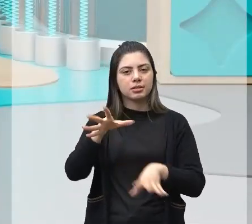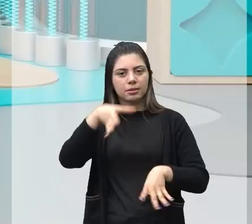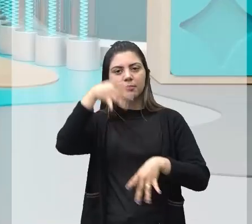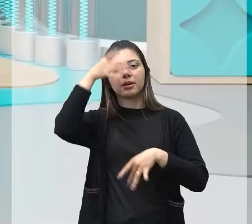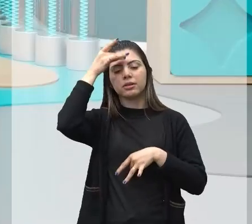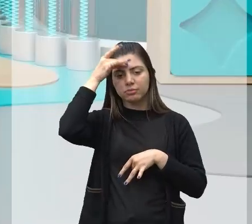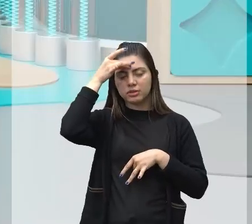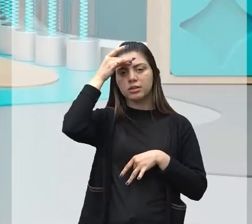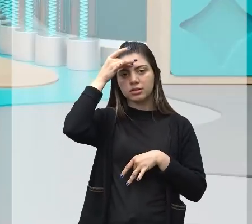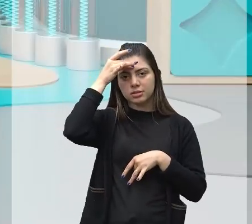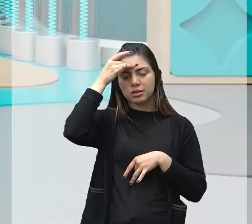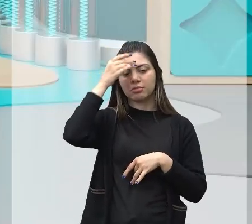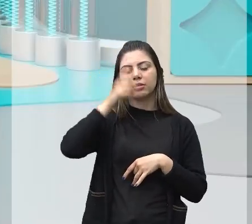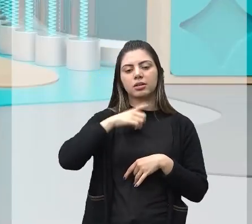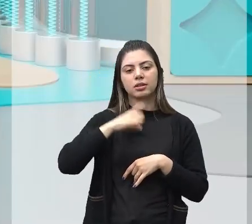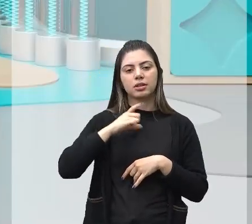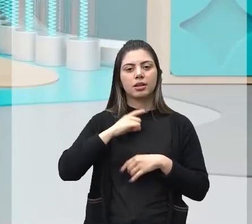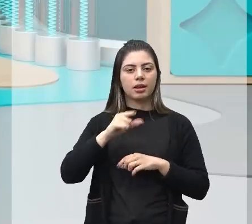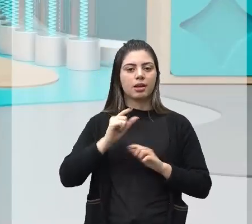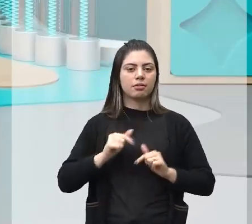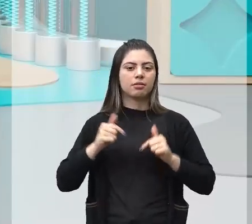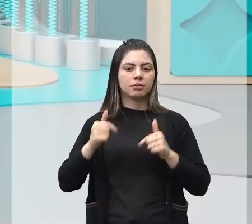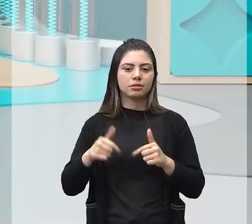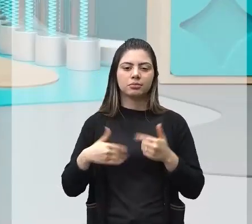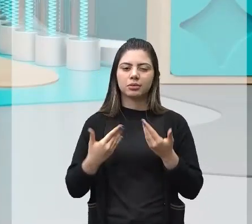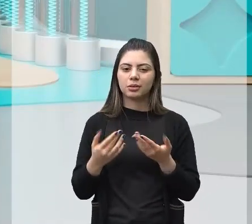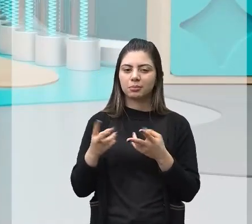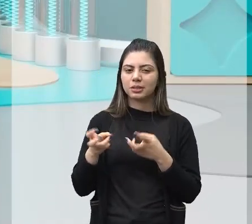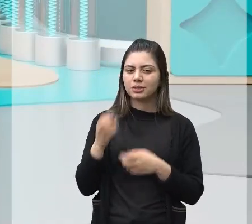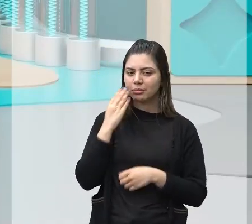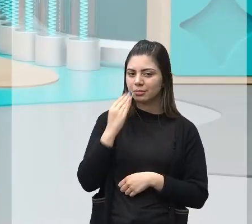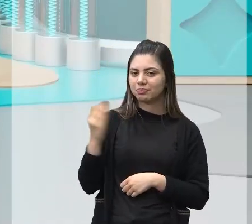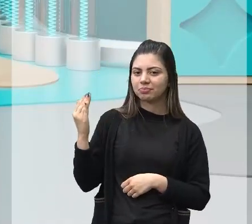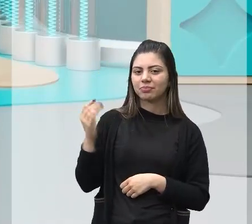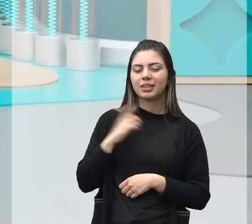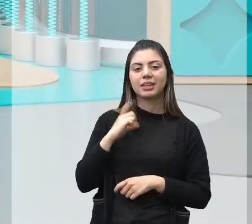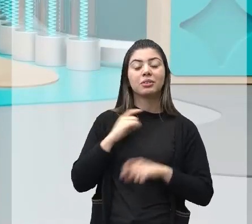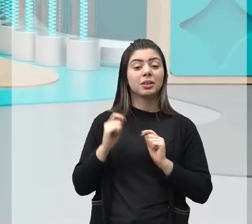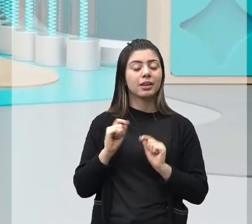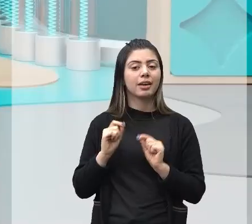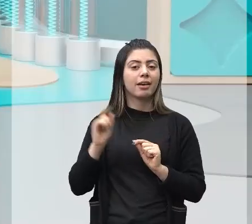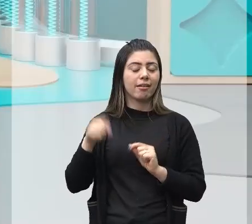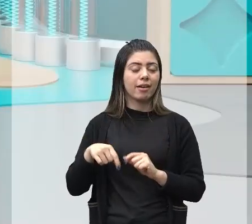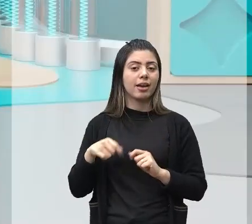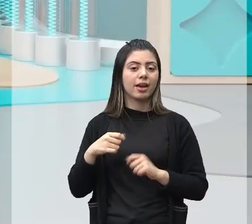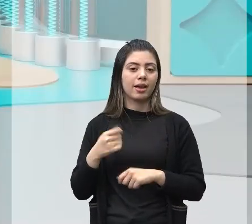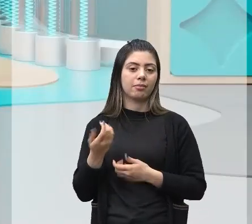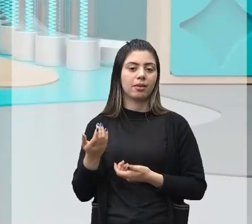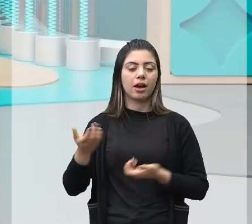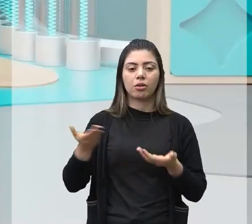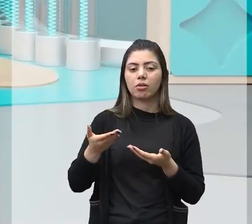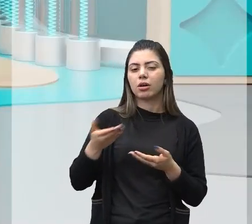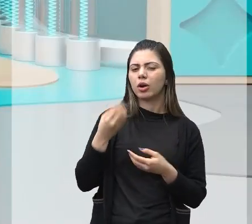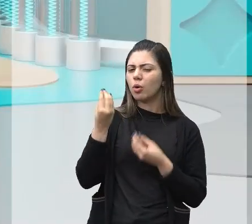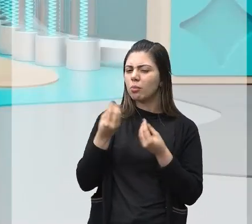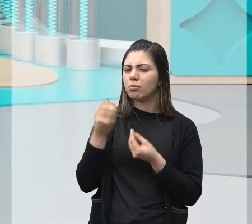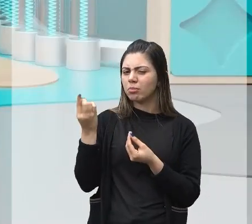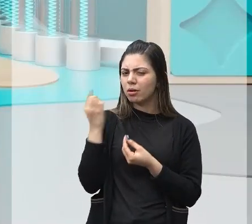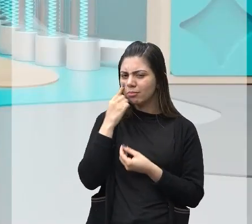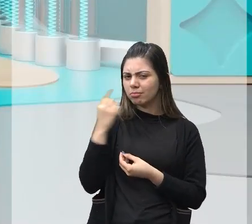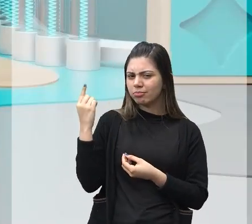naquele momento da sua interpretação. A gente vê aqui, é uma quadrilha, tá todo mundo muito animado. Aqui já é um momento de